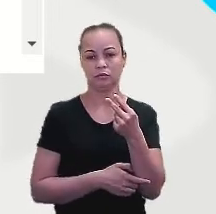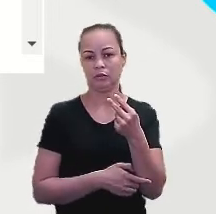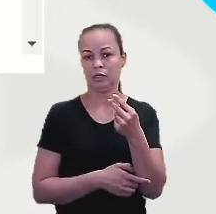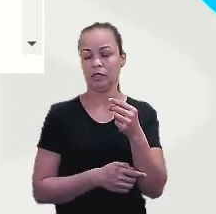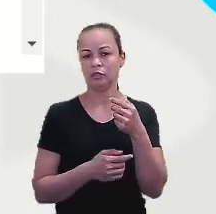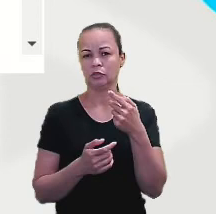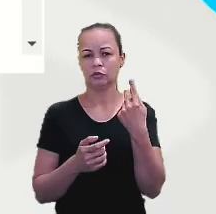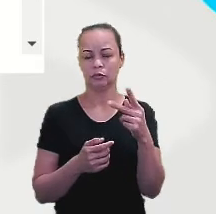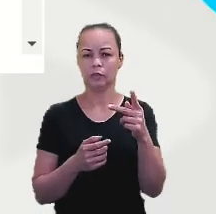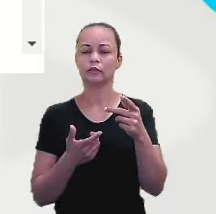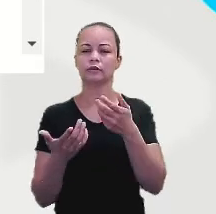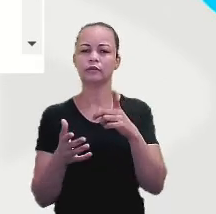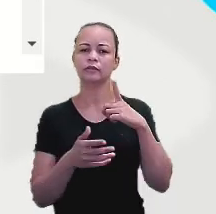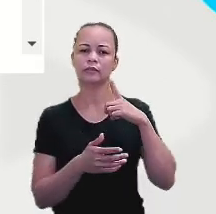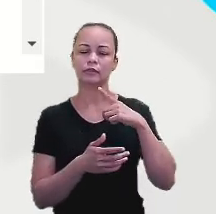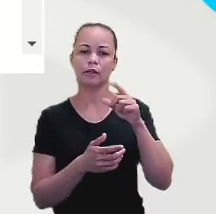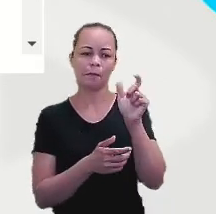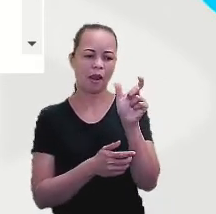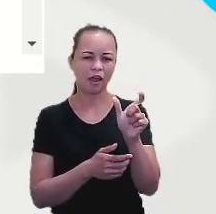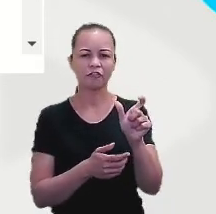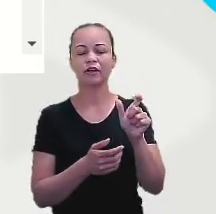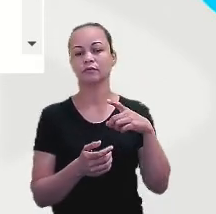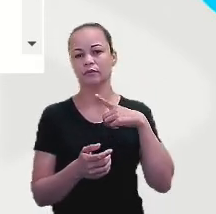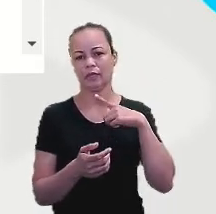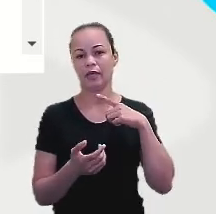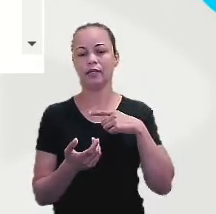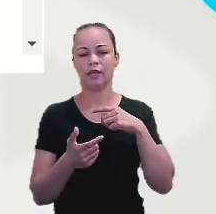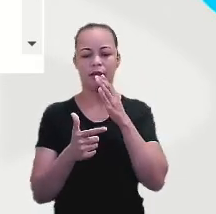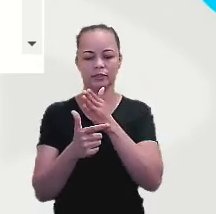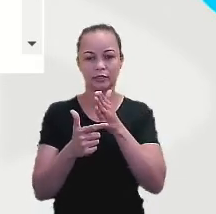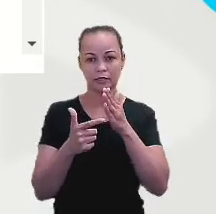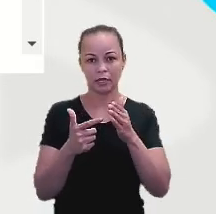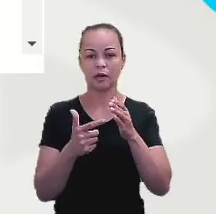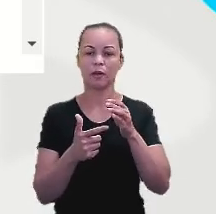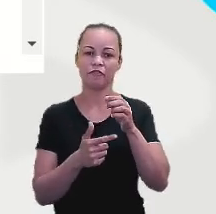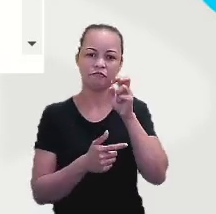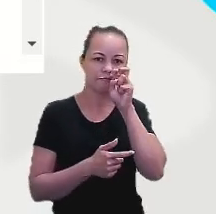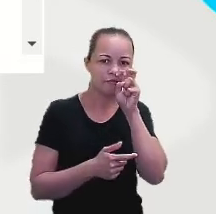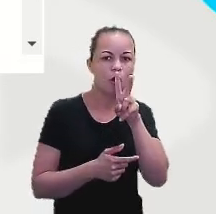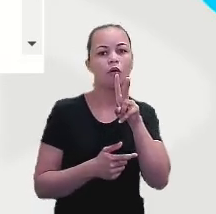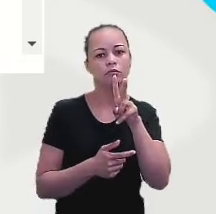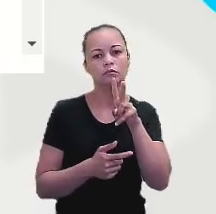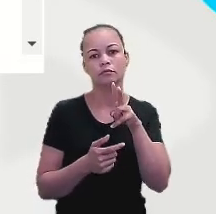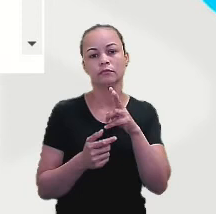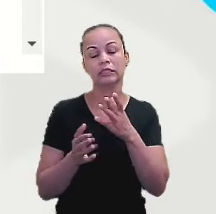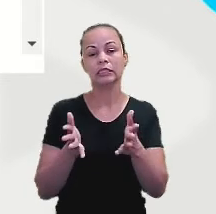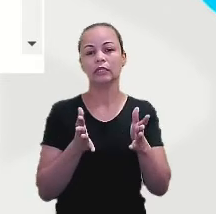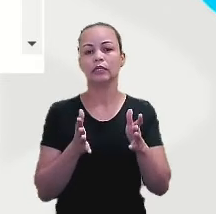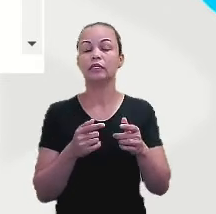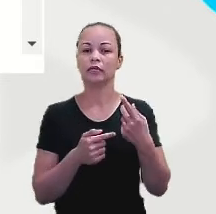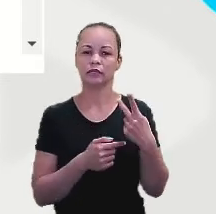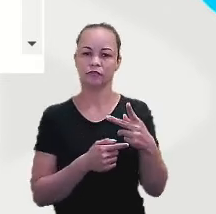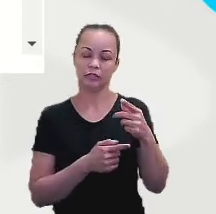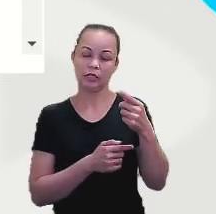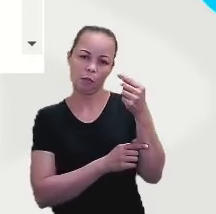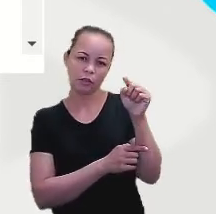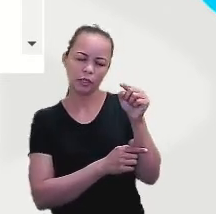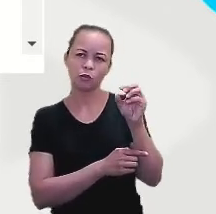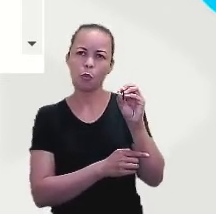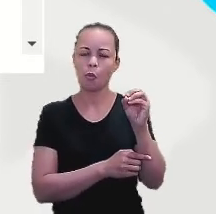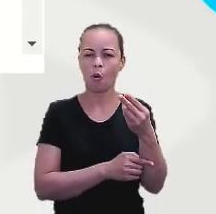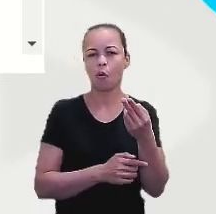a sua sílaba tônica, né, a sílaba mais forte, que é pronunciada com mais ênfase, que ali também vai ser um acento, ou tem